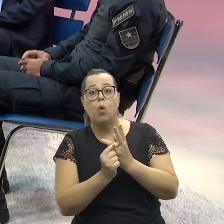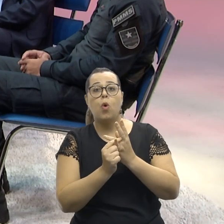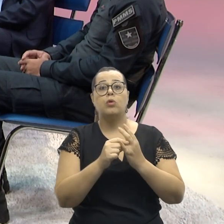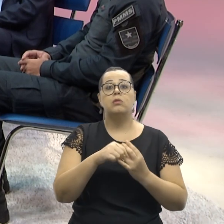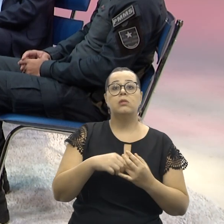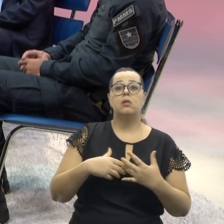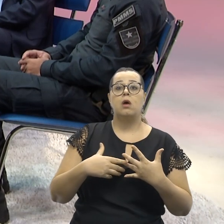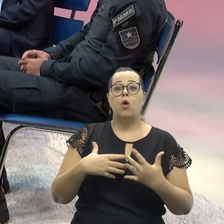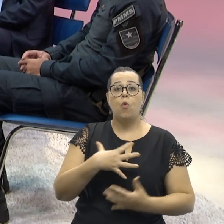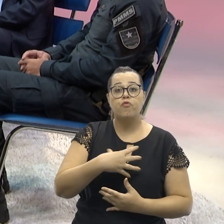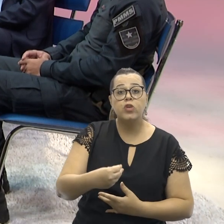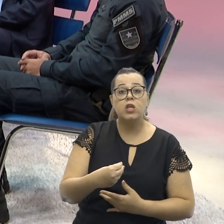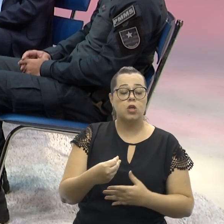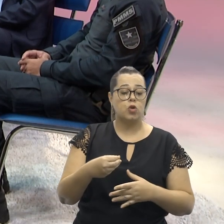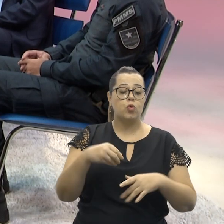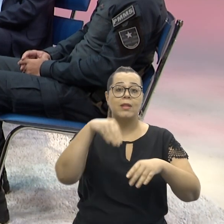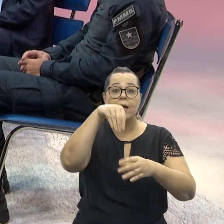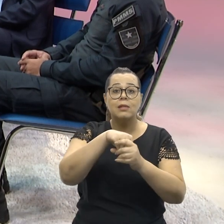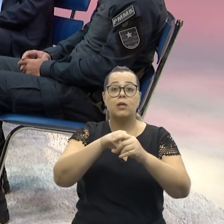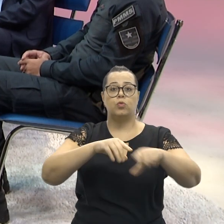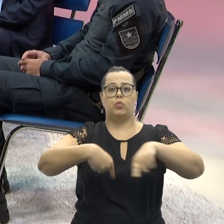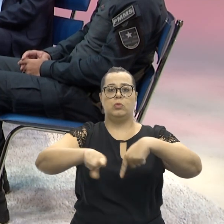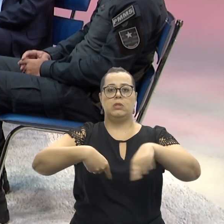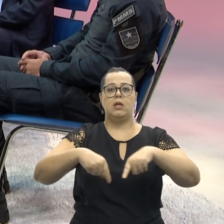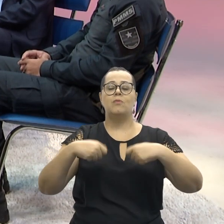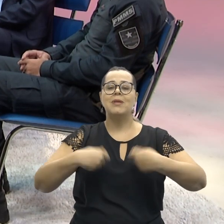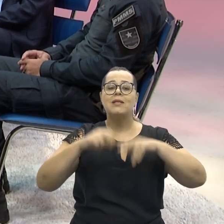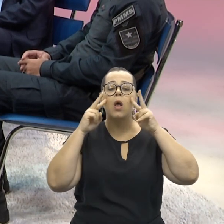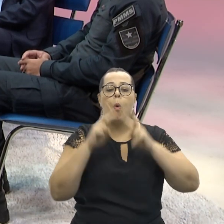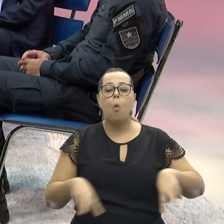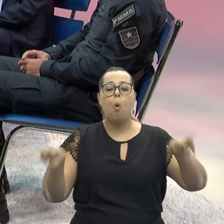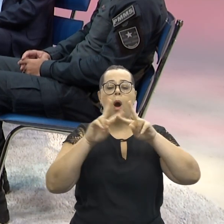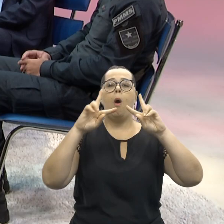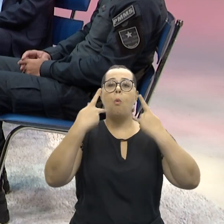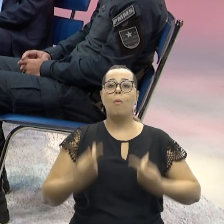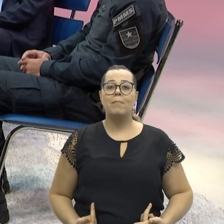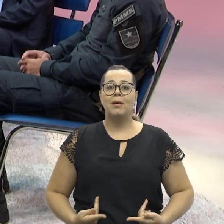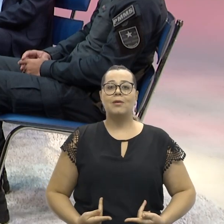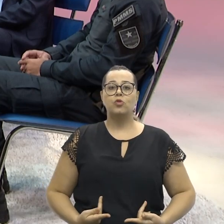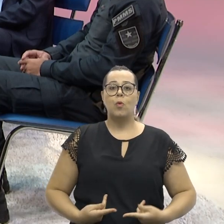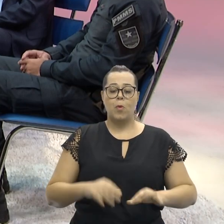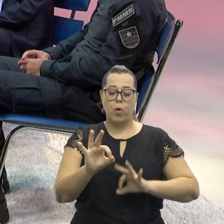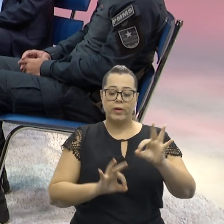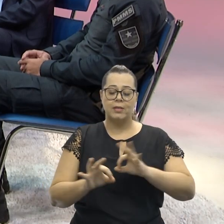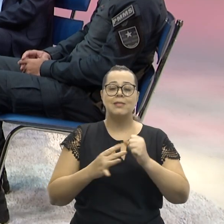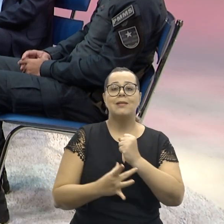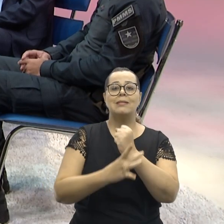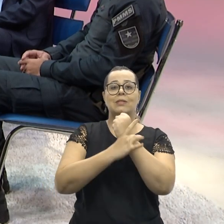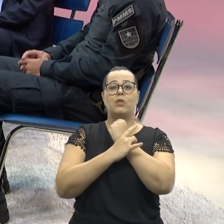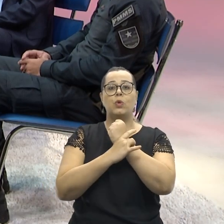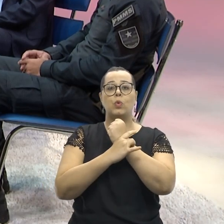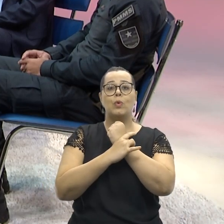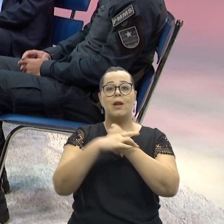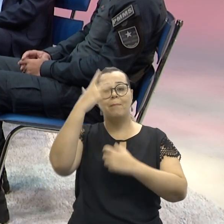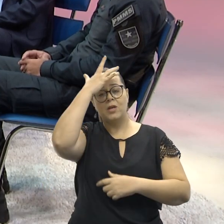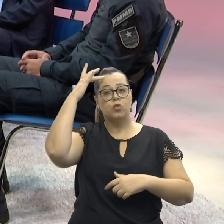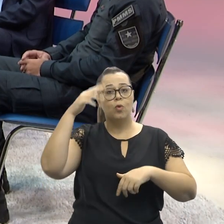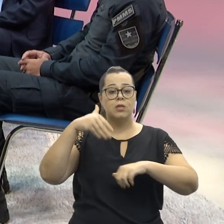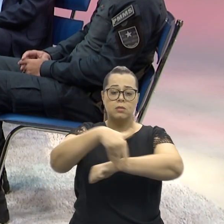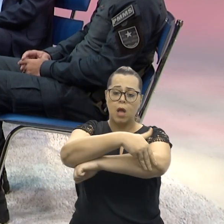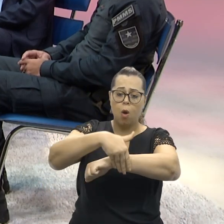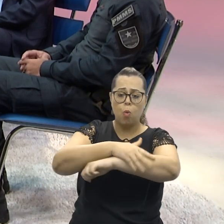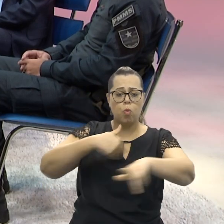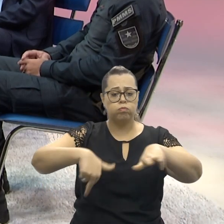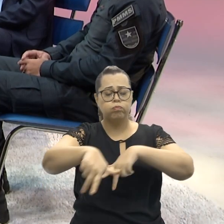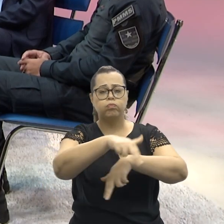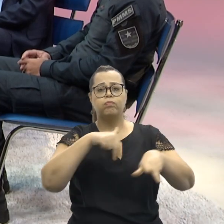atento, esse olhar mais humano para o trânsito, para que a gente possa criar condições mais seguras para que as pessoas possam se utilizar das nossas vias de Campo Grande. É